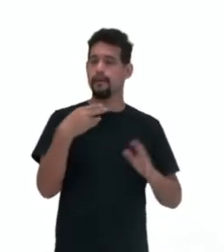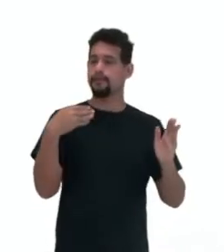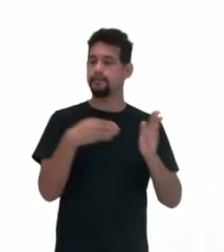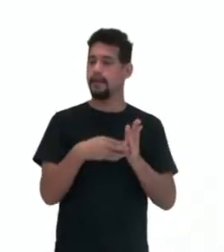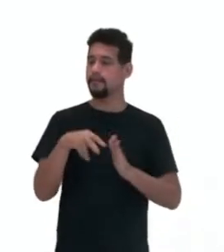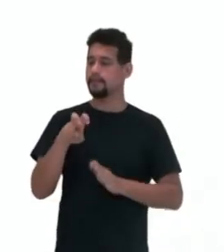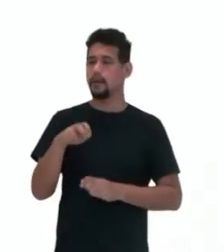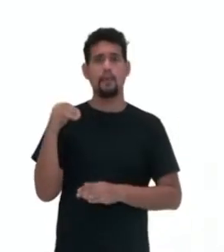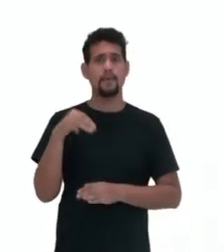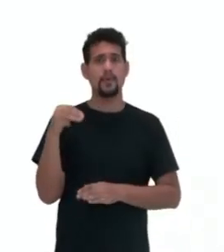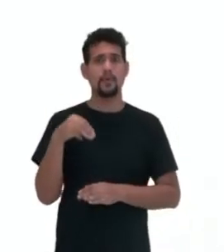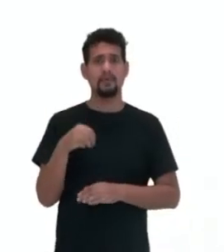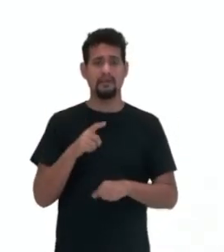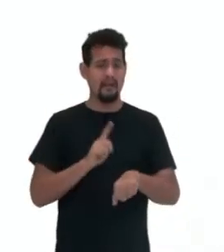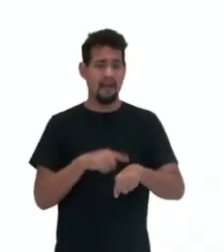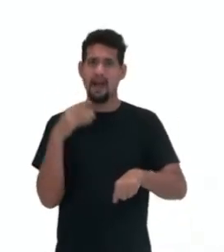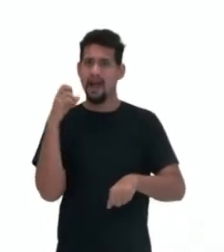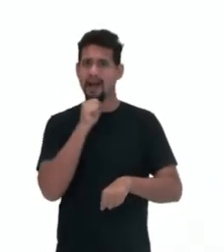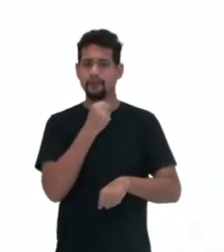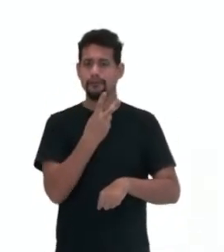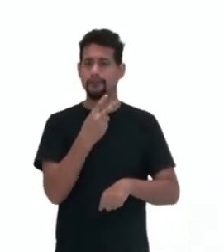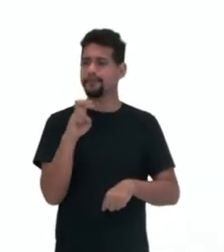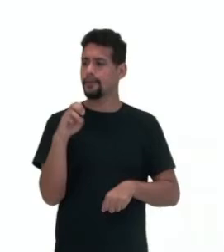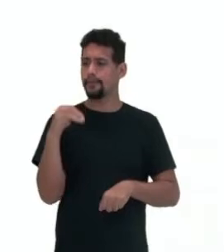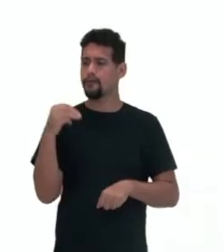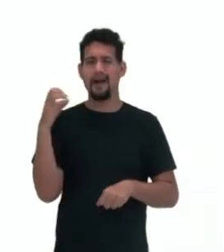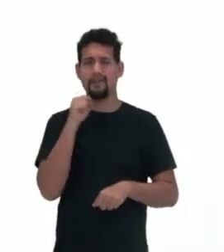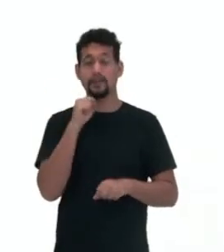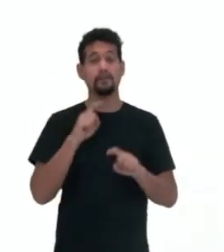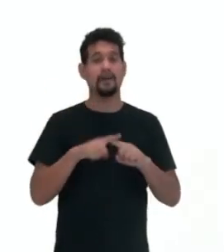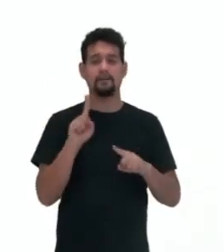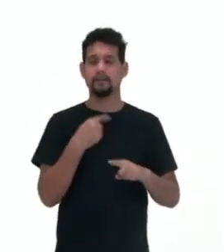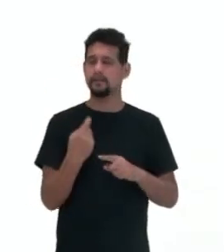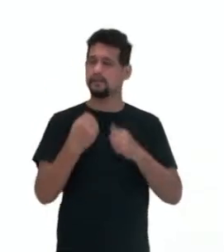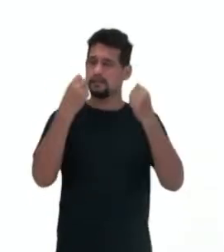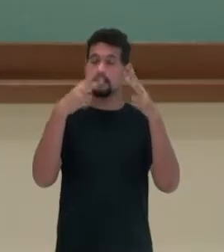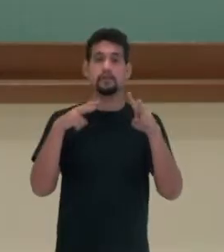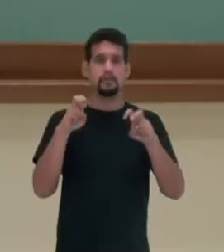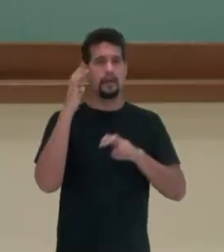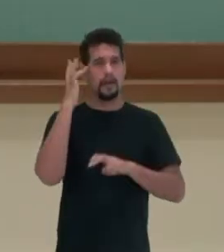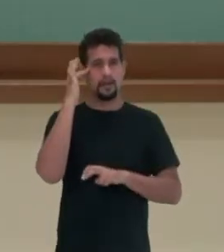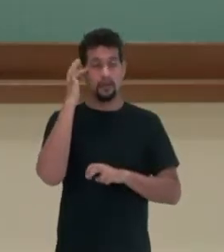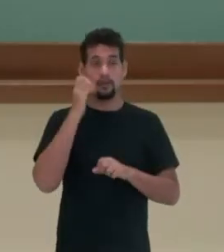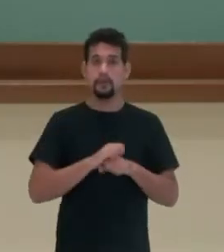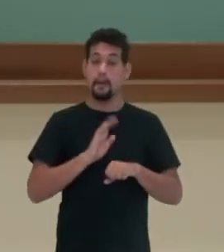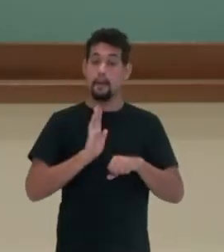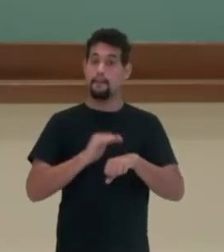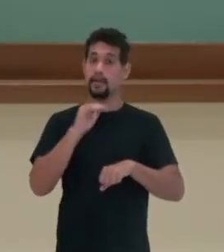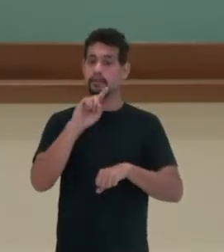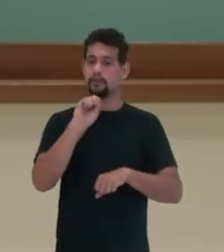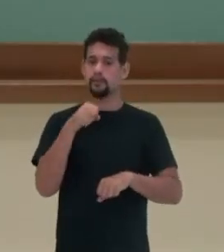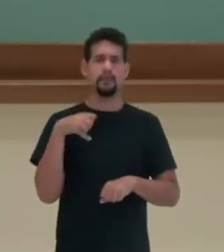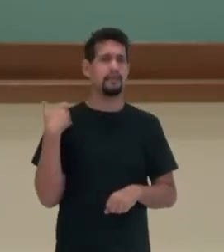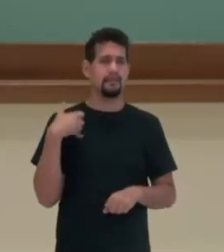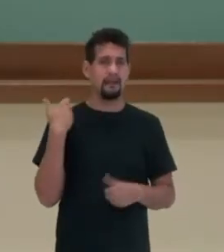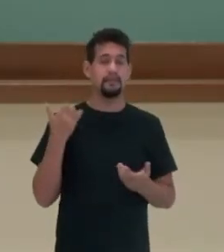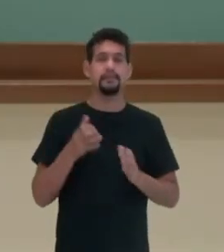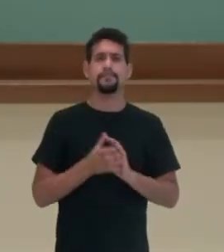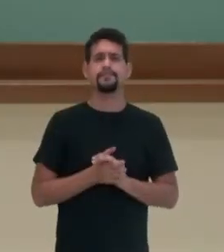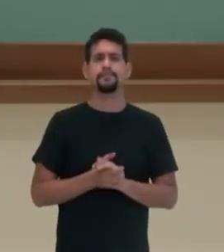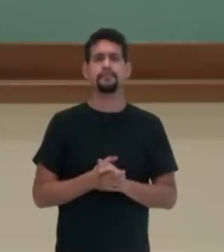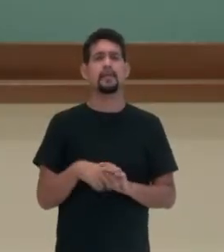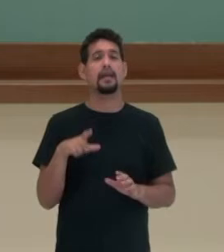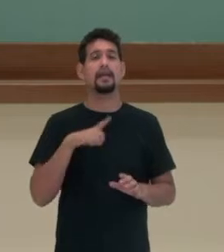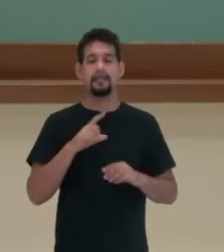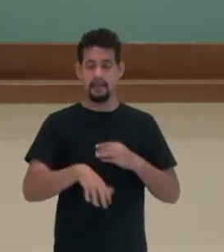então é bem curtinho, de 2 a 5 minutos. Quando a gente fala dos adultos, que são acima de 18 anos, quem tem